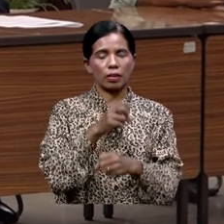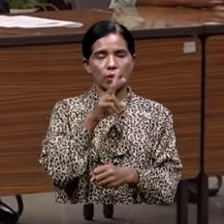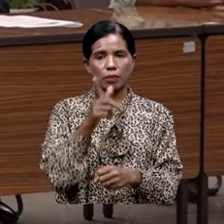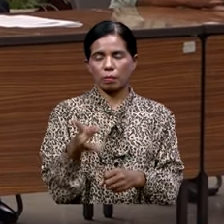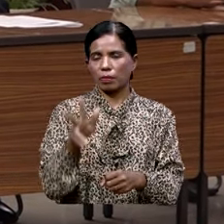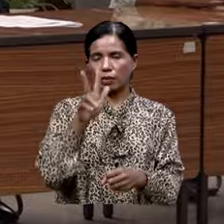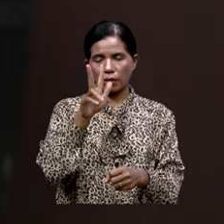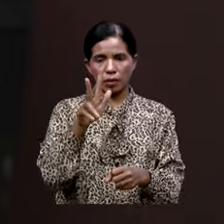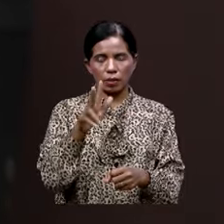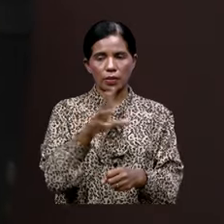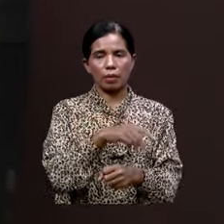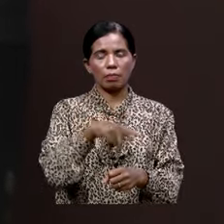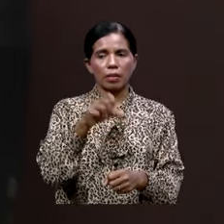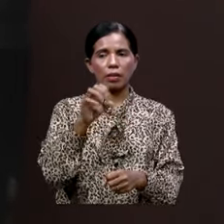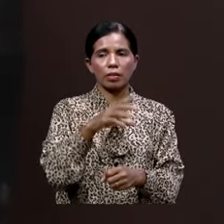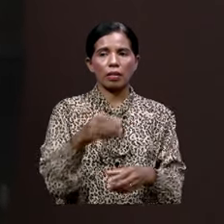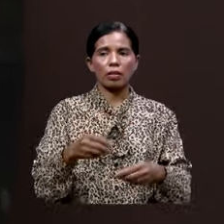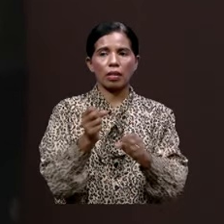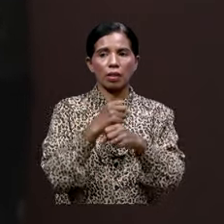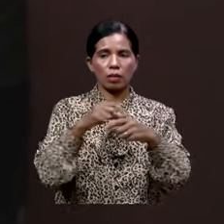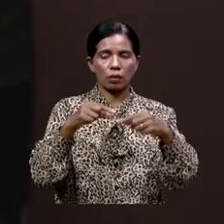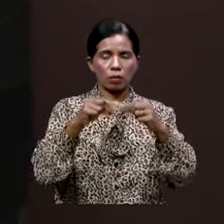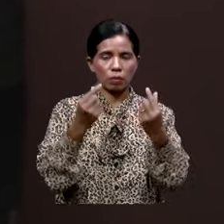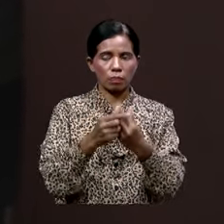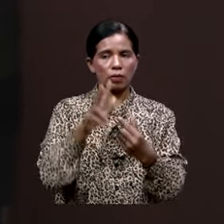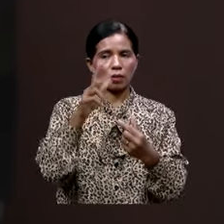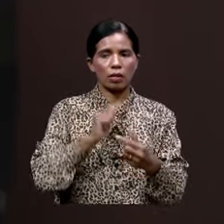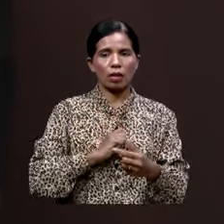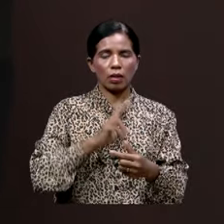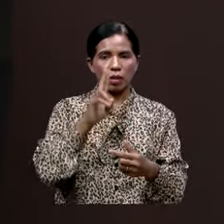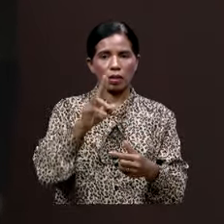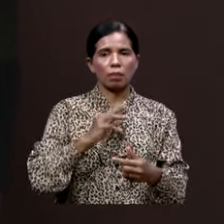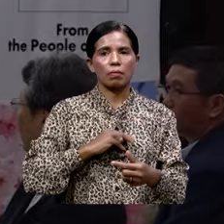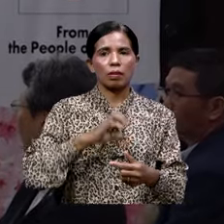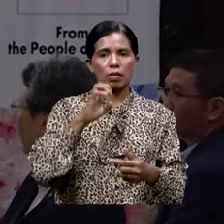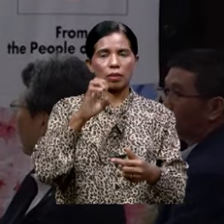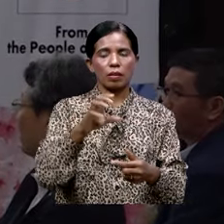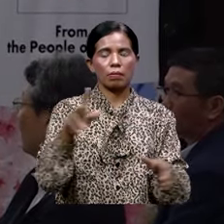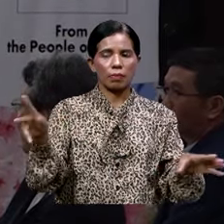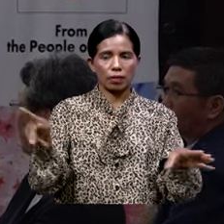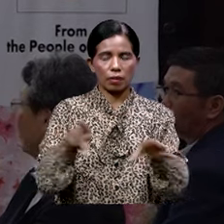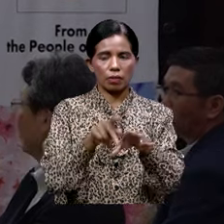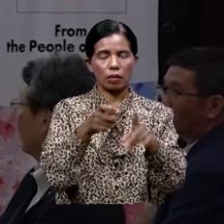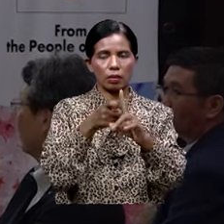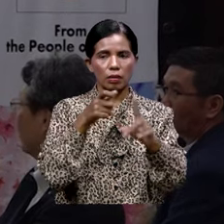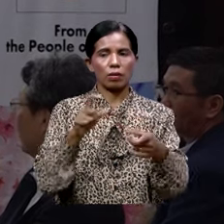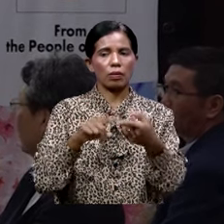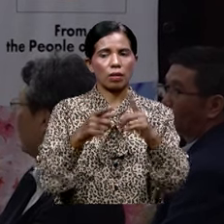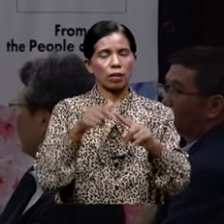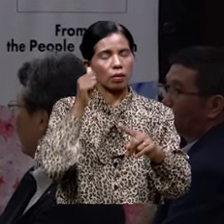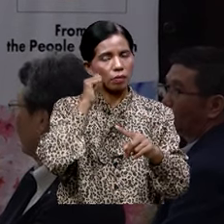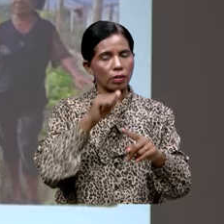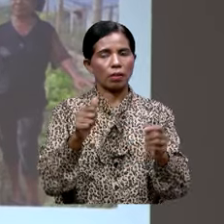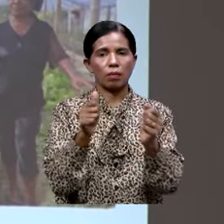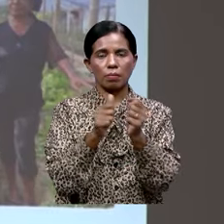tolu ne, Parsik consegue forma grupo tolu, iha aileu no maubisi nebe participa husi inan feto sira hamutu katnulu